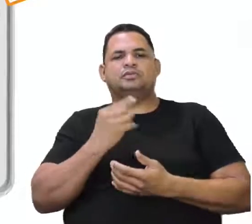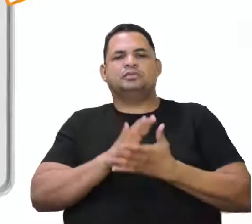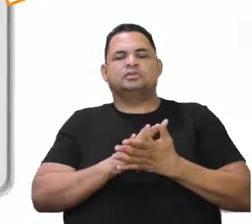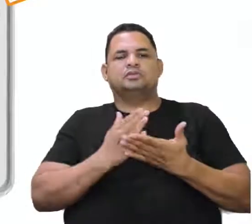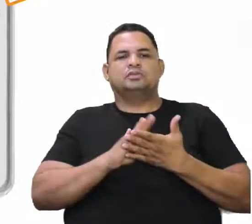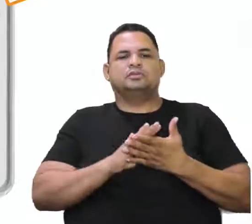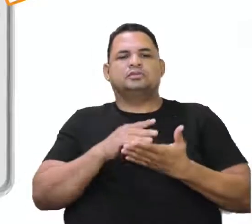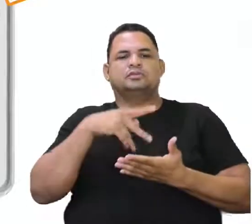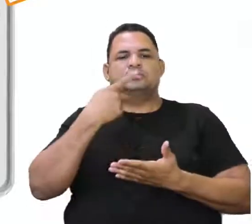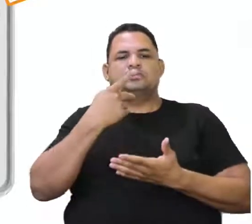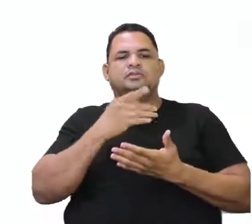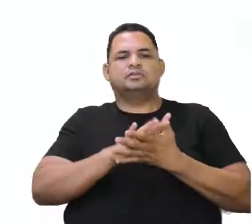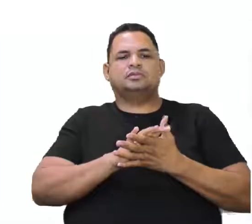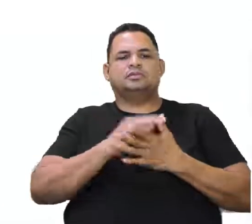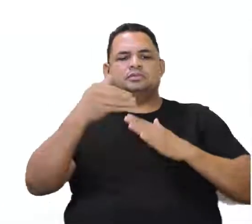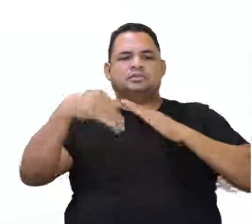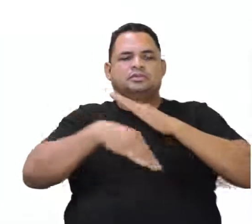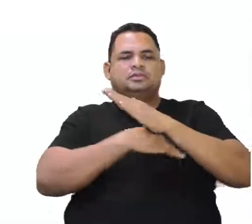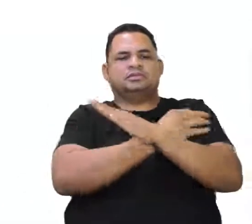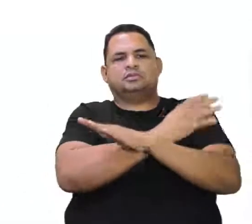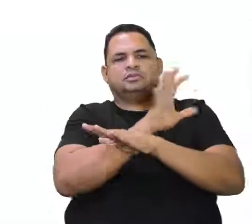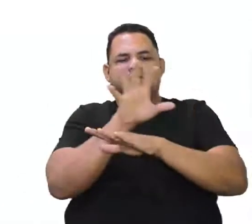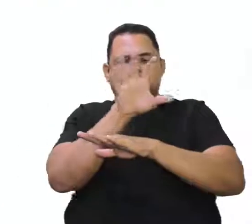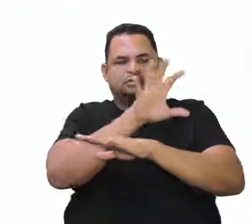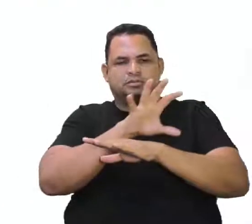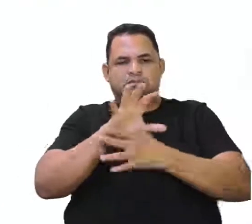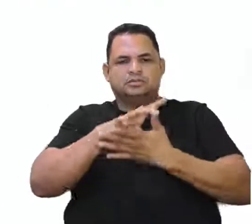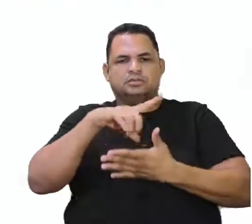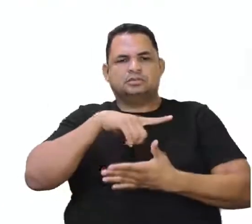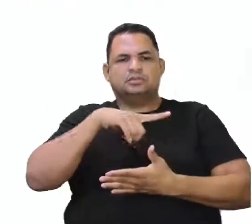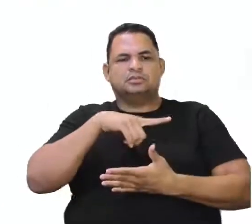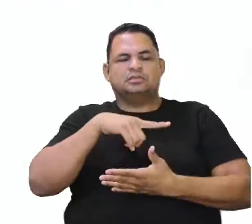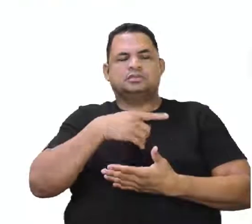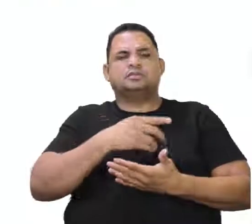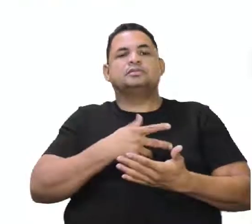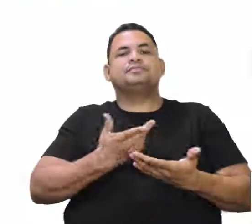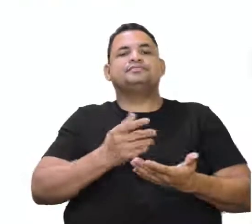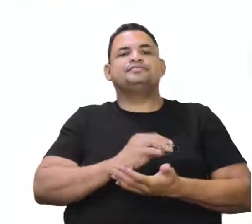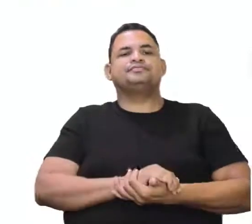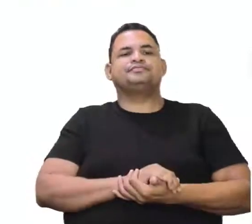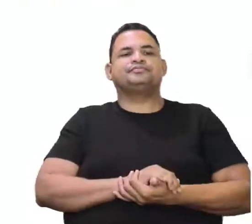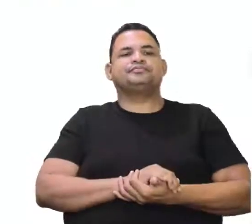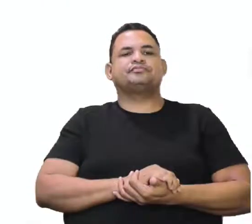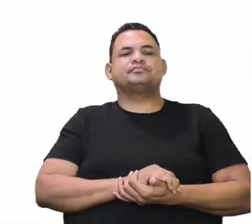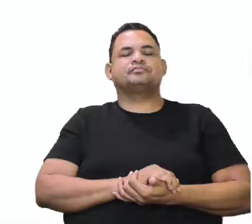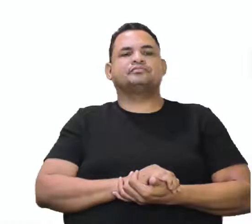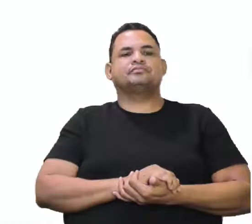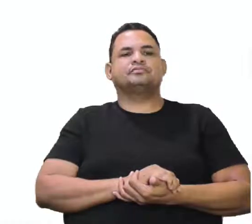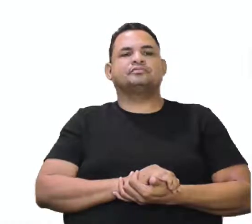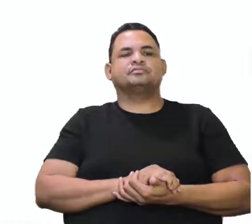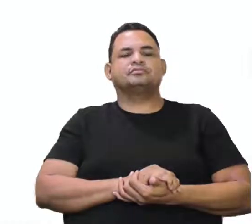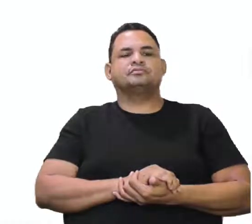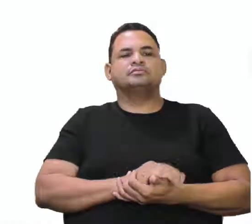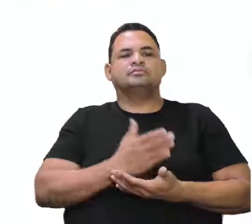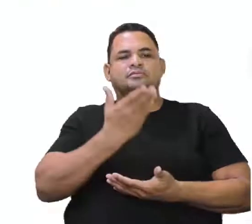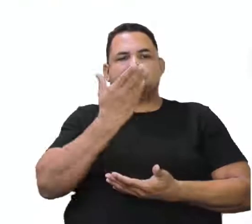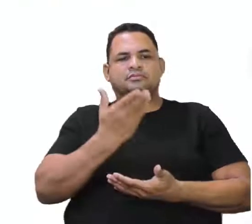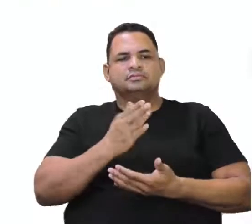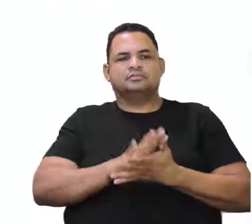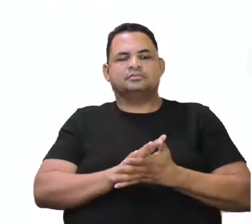sobre ecossistemas e esses componentes dos ecossistemas. Então a gente tem o que, prof? Nesse